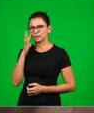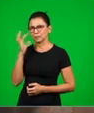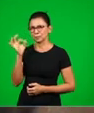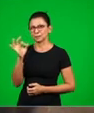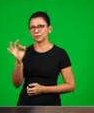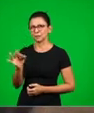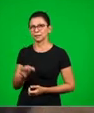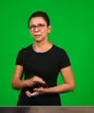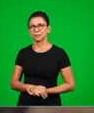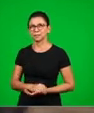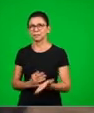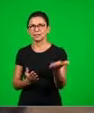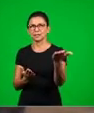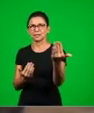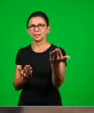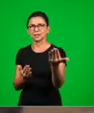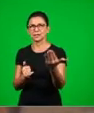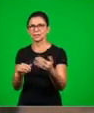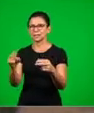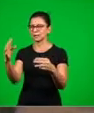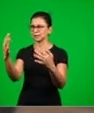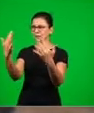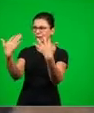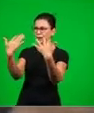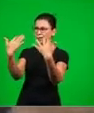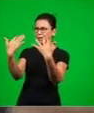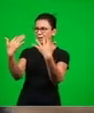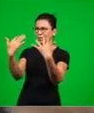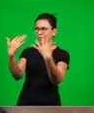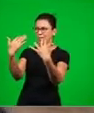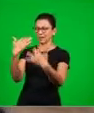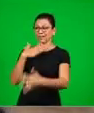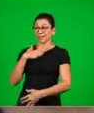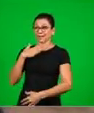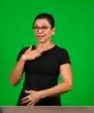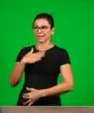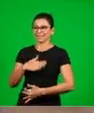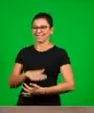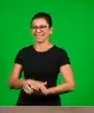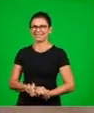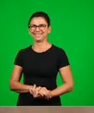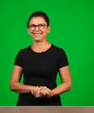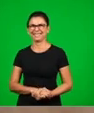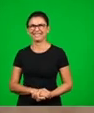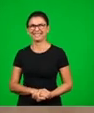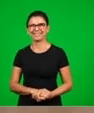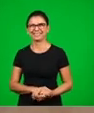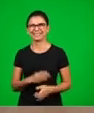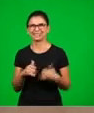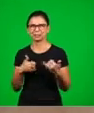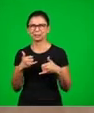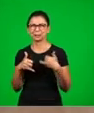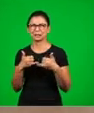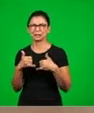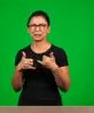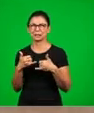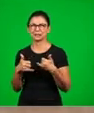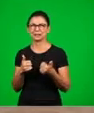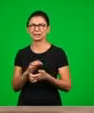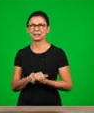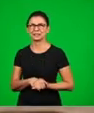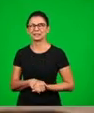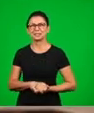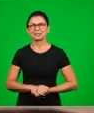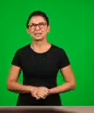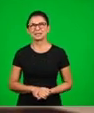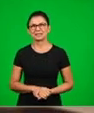A jovenzinha, ela estava olhando para mim, já ficou toda espantada. É isso mesmo. Mas pode voltar, que eu não vou mais mandar. Mas você vai